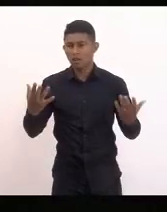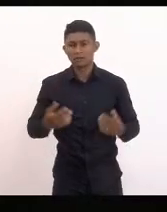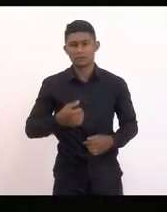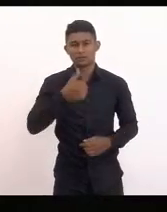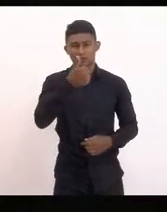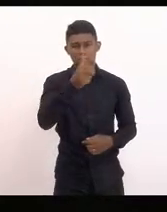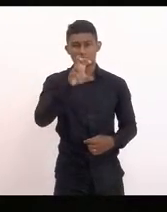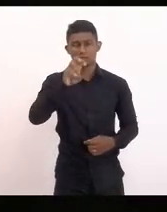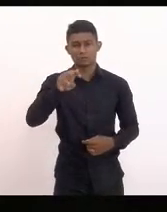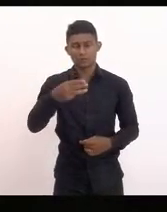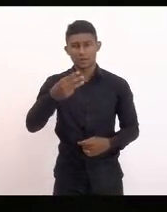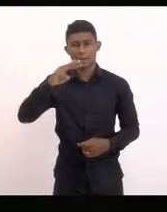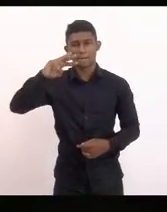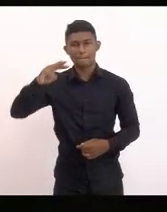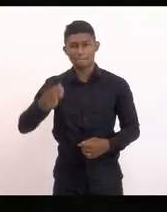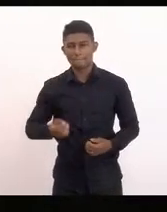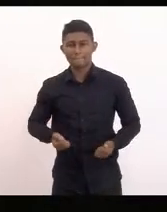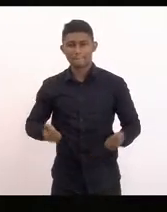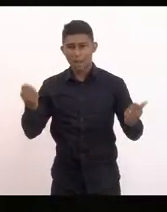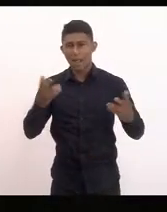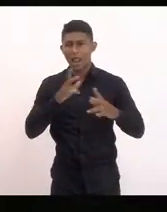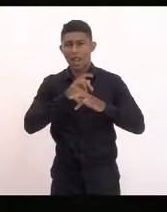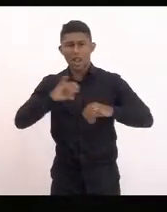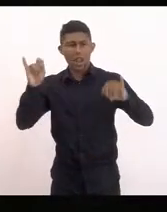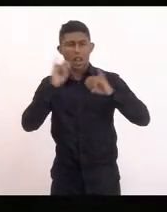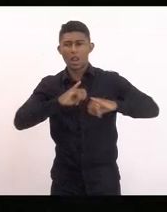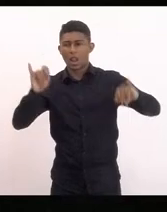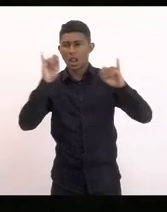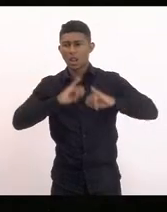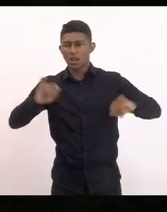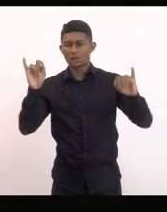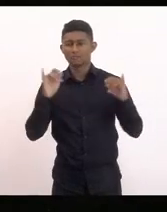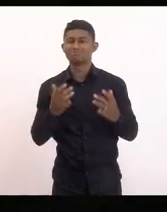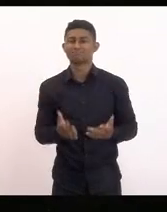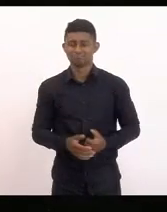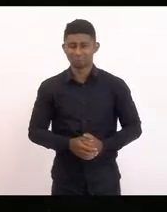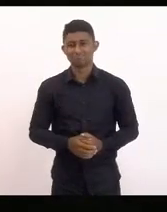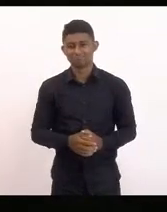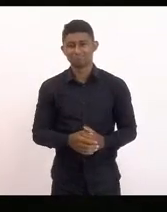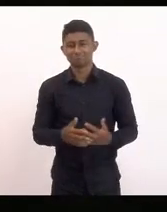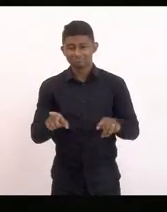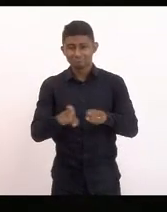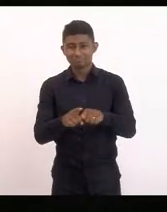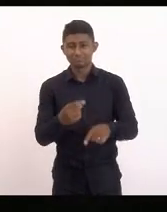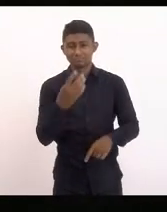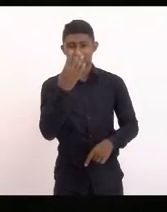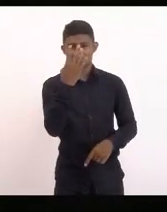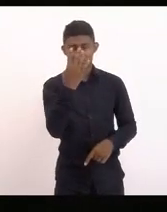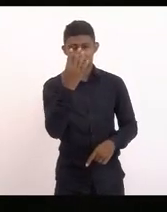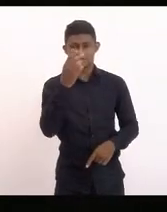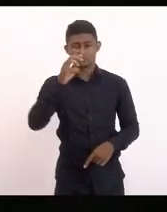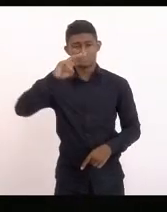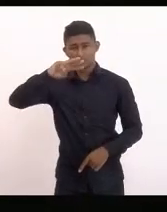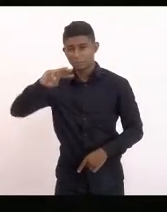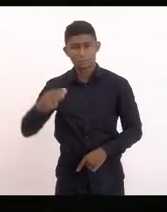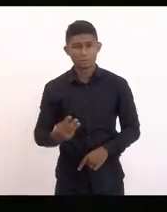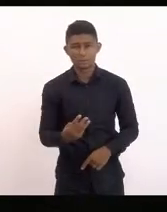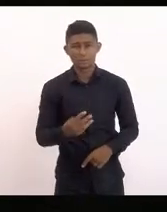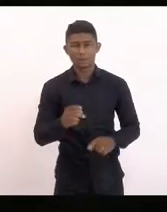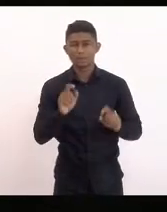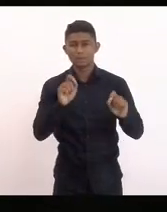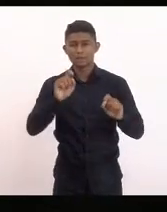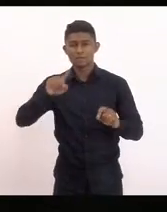milhões com publicidade? Se a gente não gastasse 4 milhões e 200 mil com voo